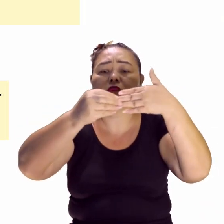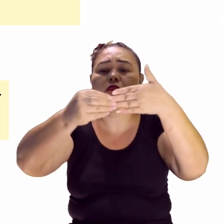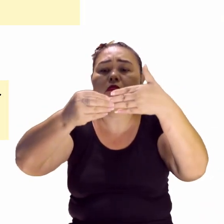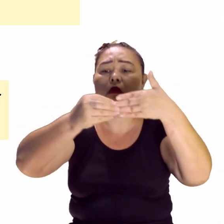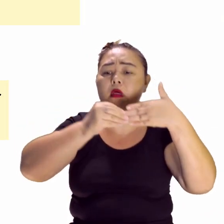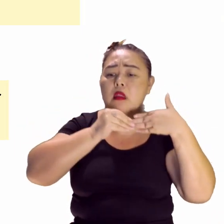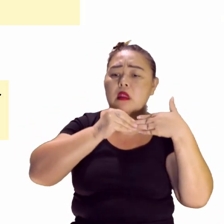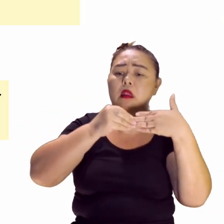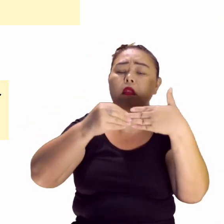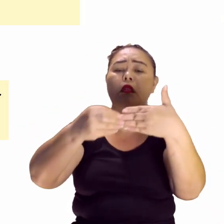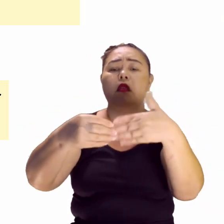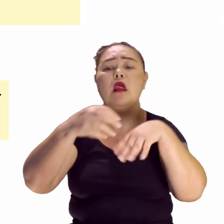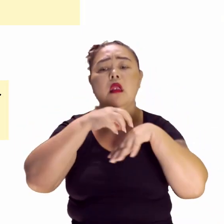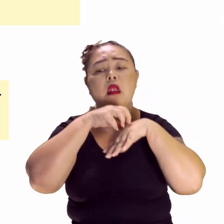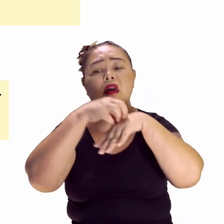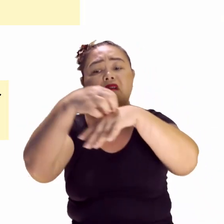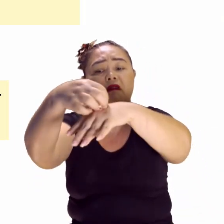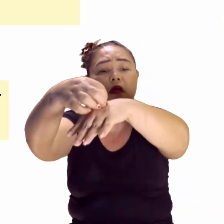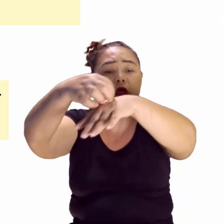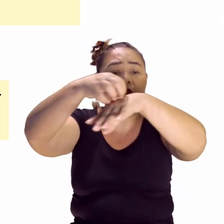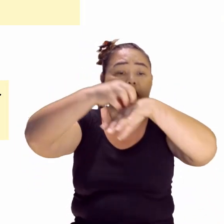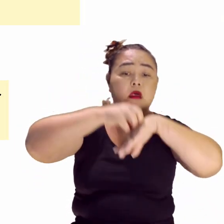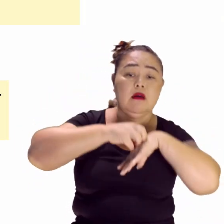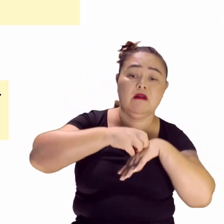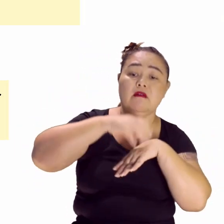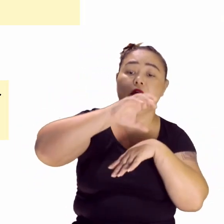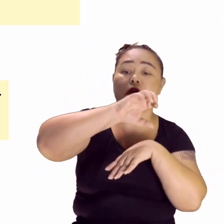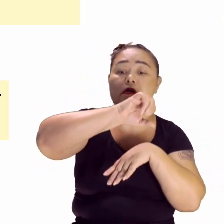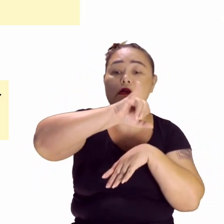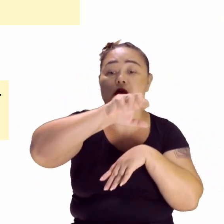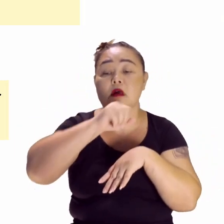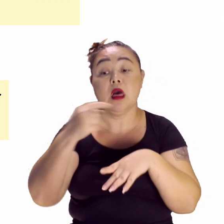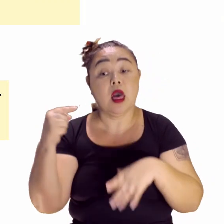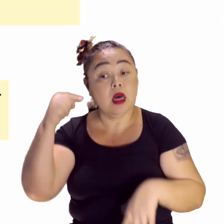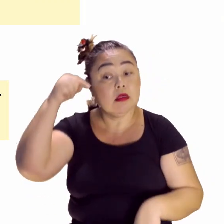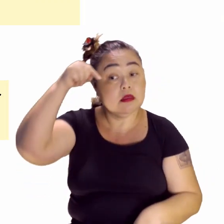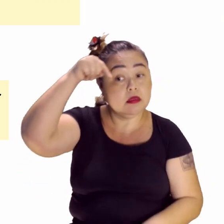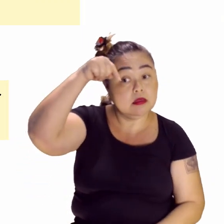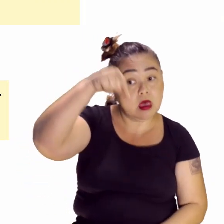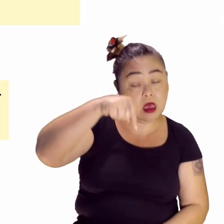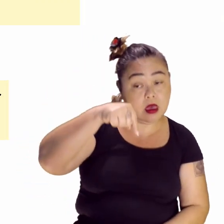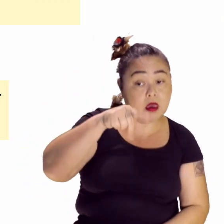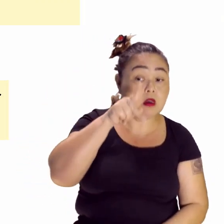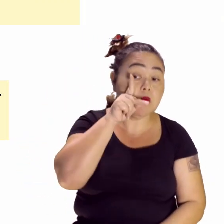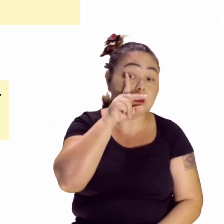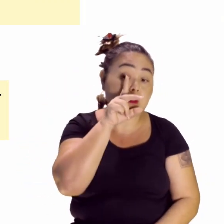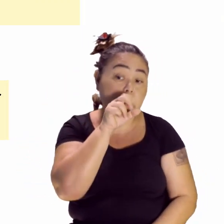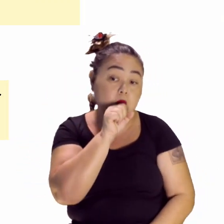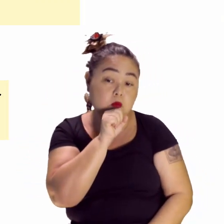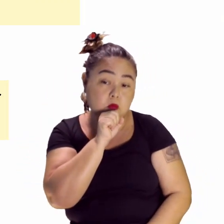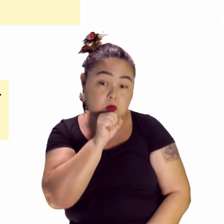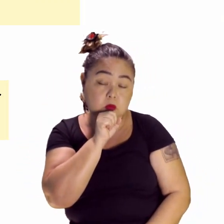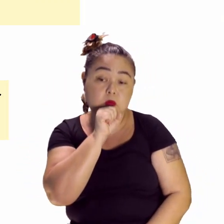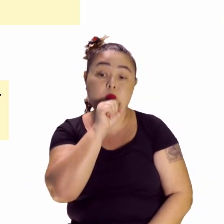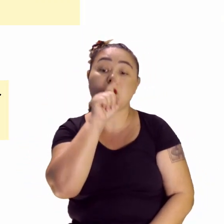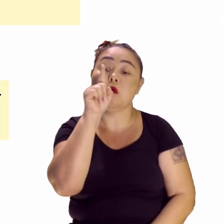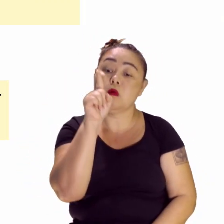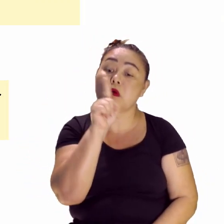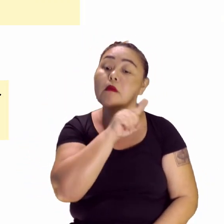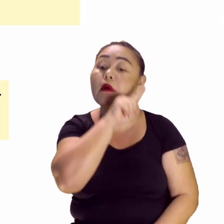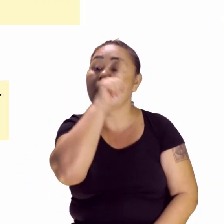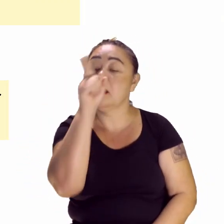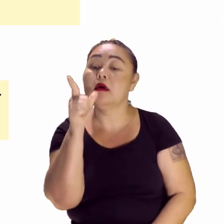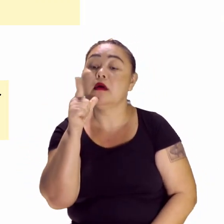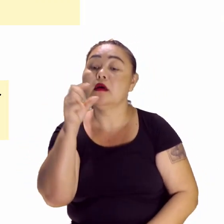soja até aqui em Porto Velho para acessar-lhe o Rio Madeira também falando sobre isso né